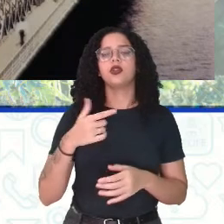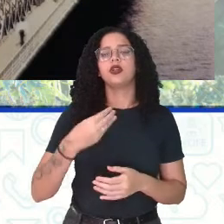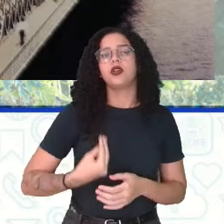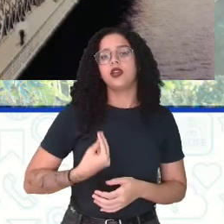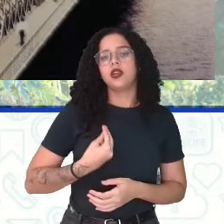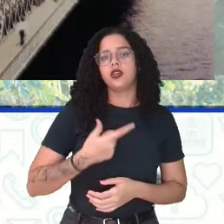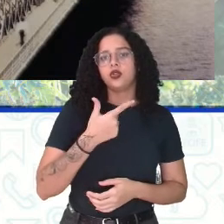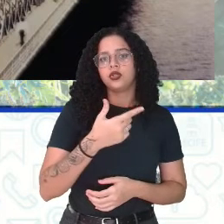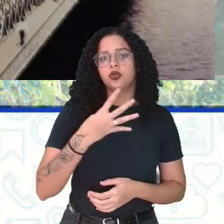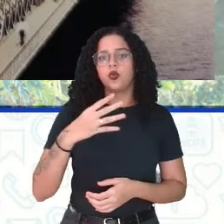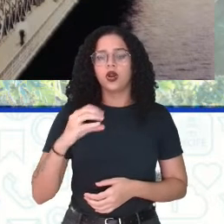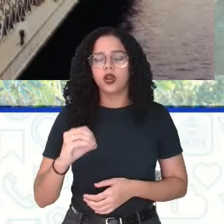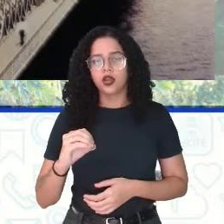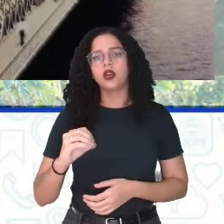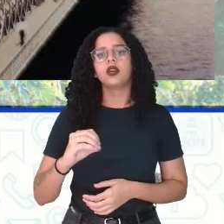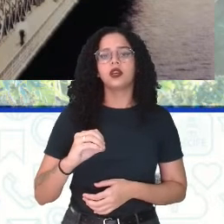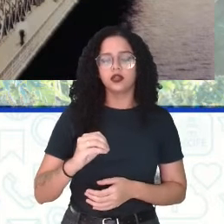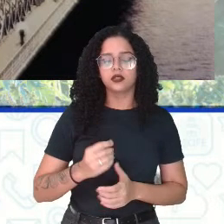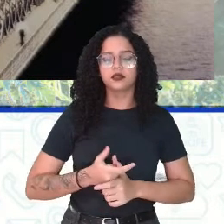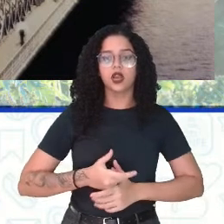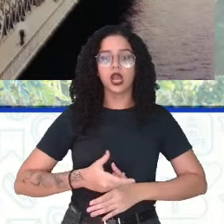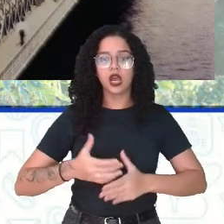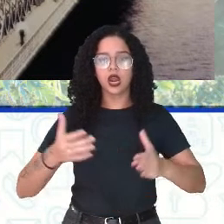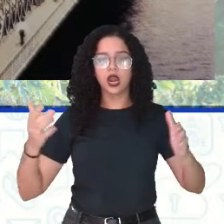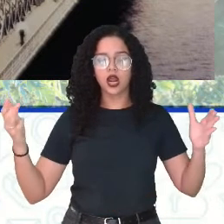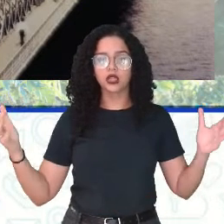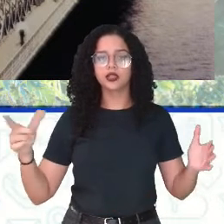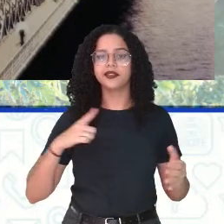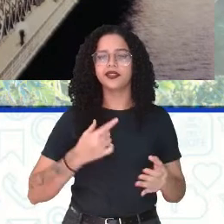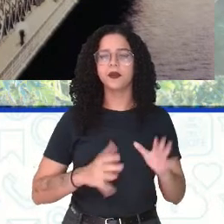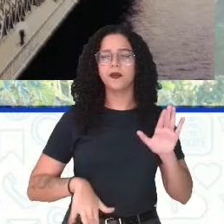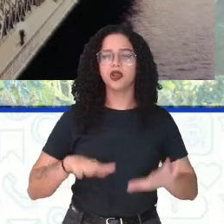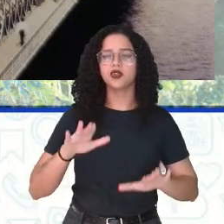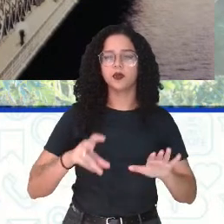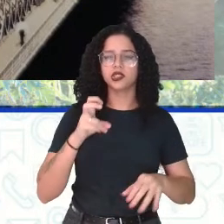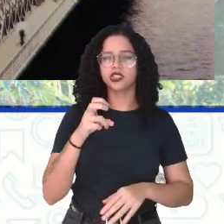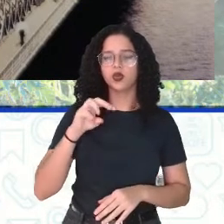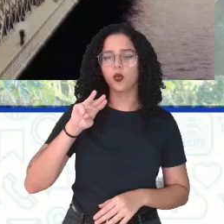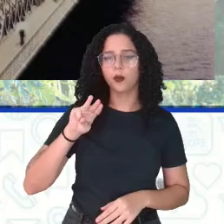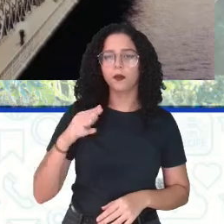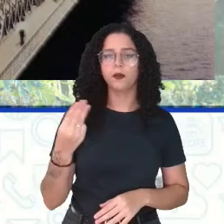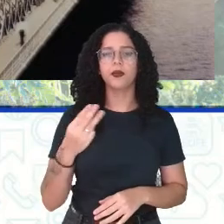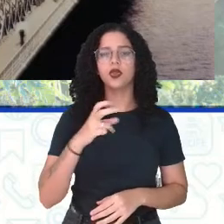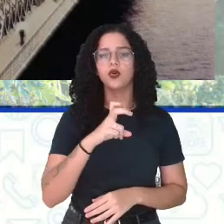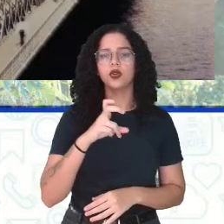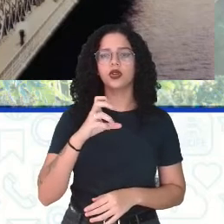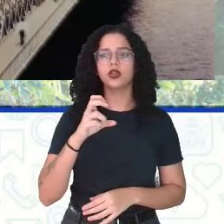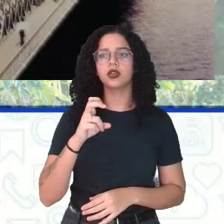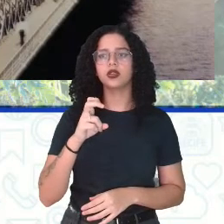240 quilômetros de extensão e a sua bacia tem aproximadamente